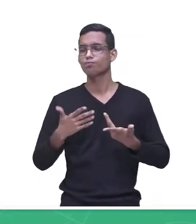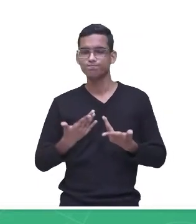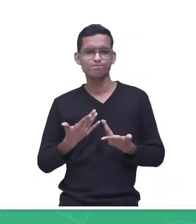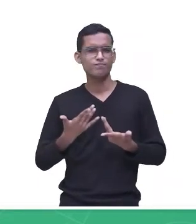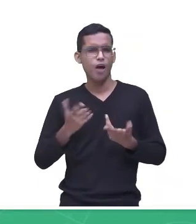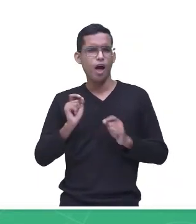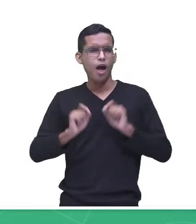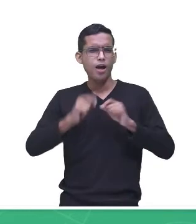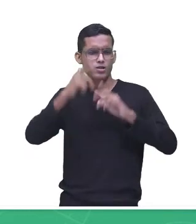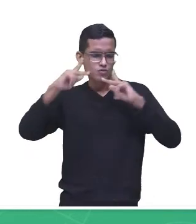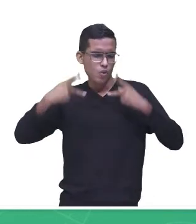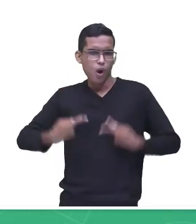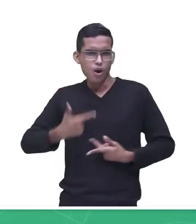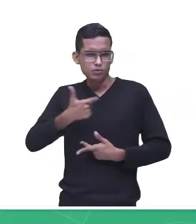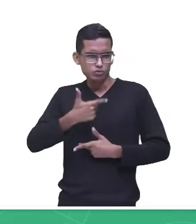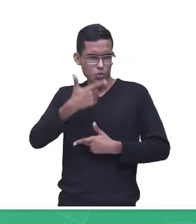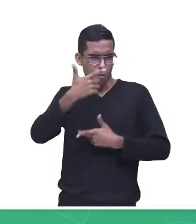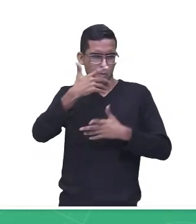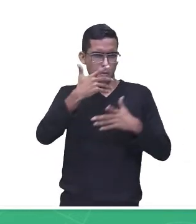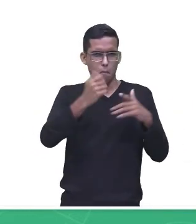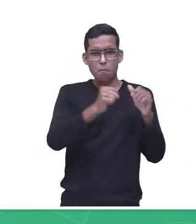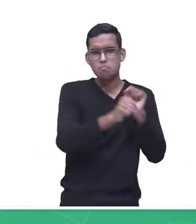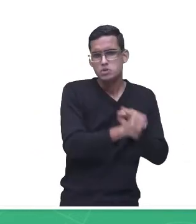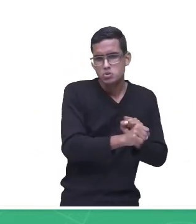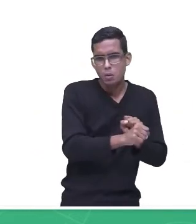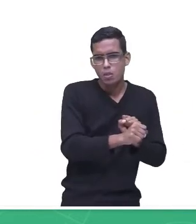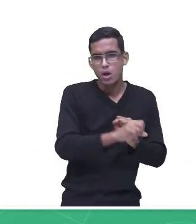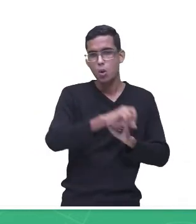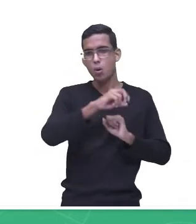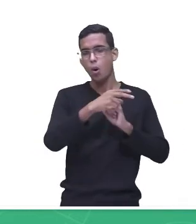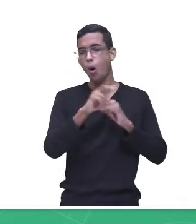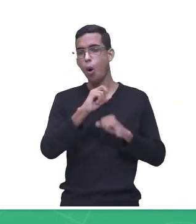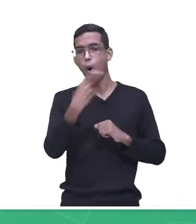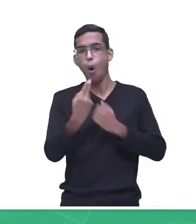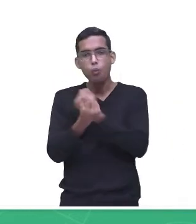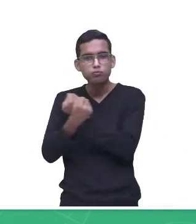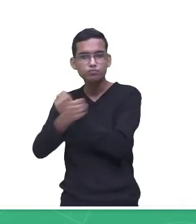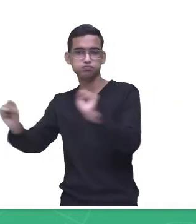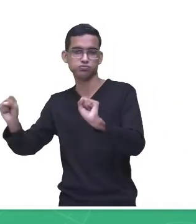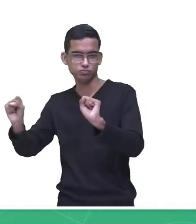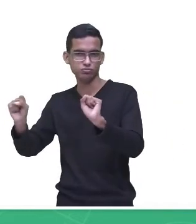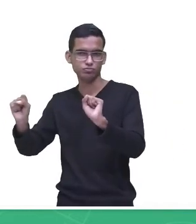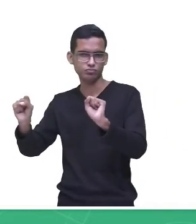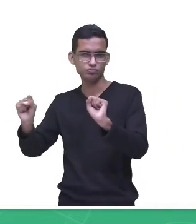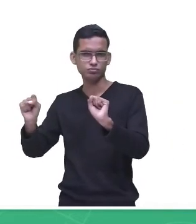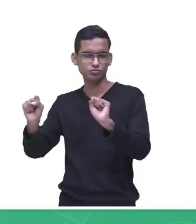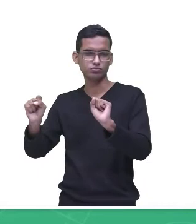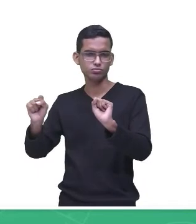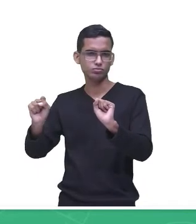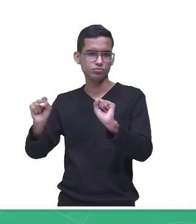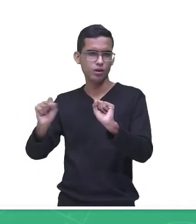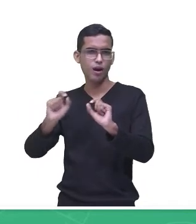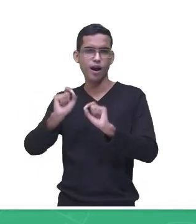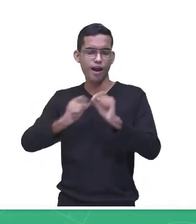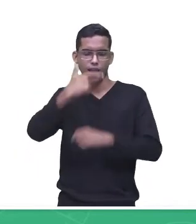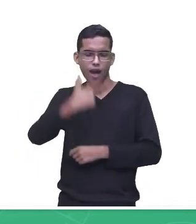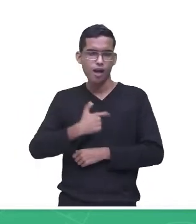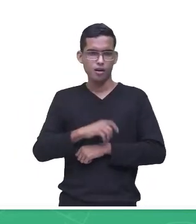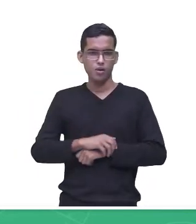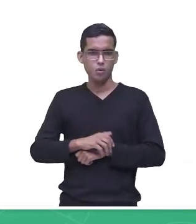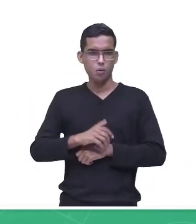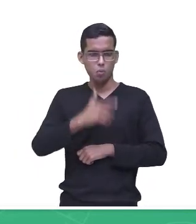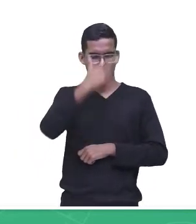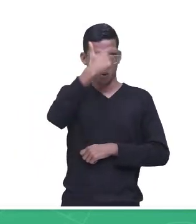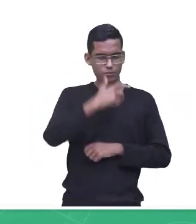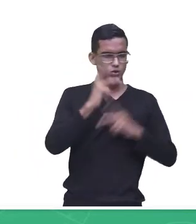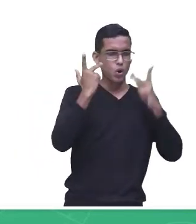eu sou o liberto nesse mundo? Quem sou eu, né? O prisioneiro ou o liberto? Quem sou eu? O homem comum